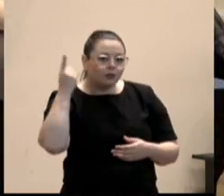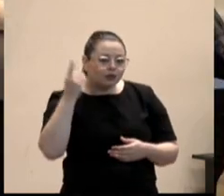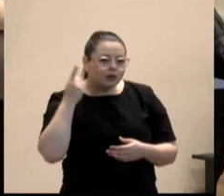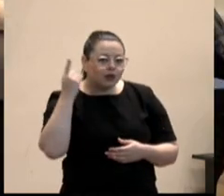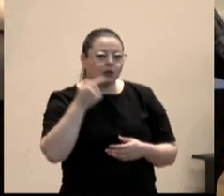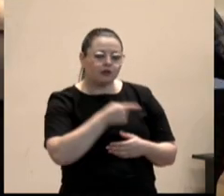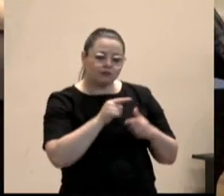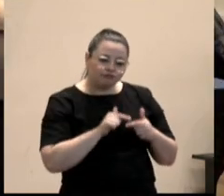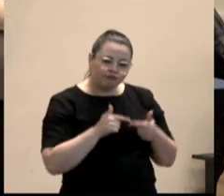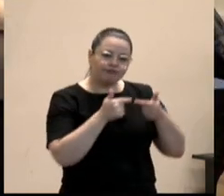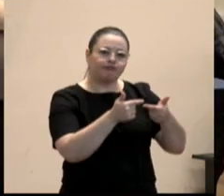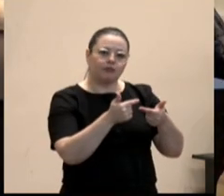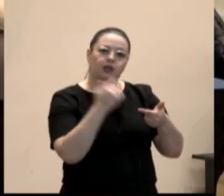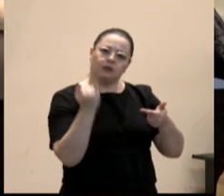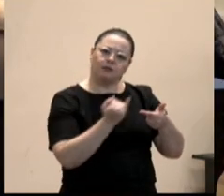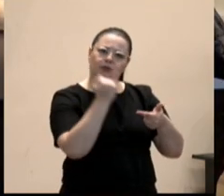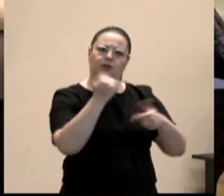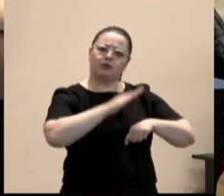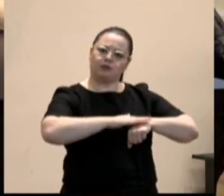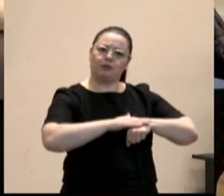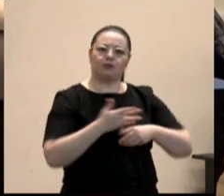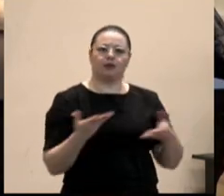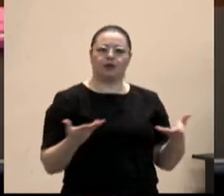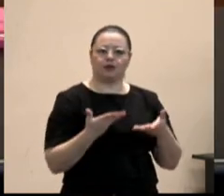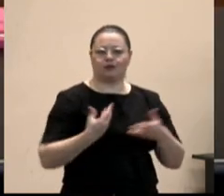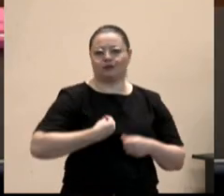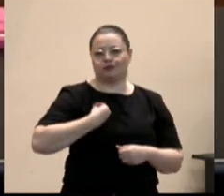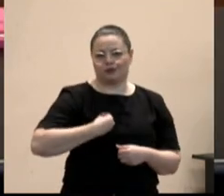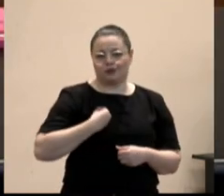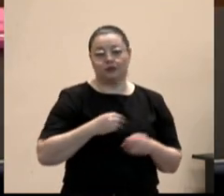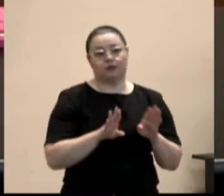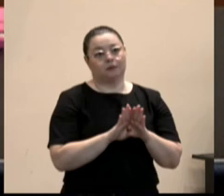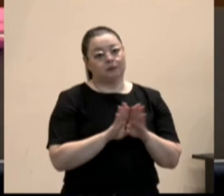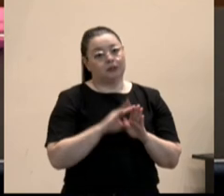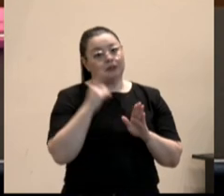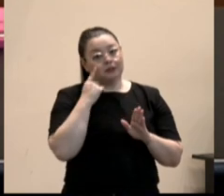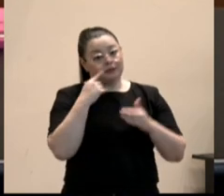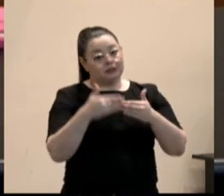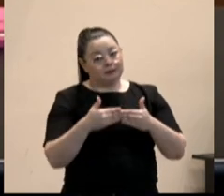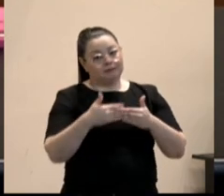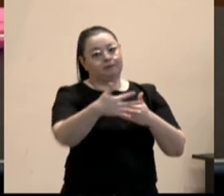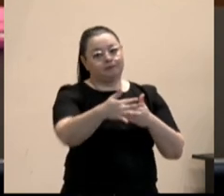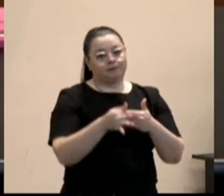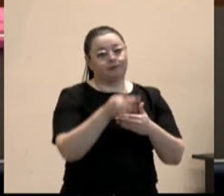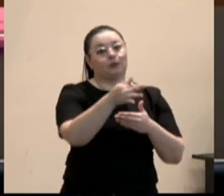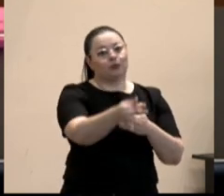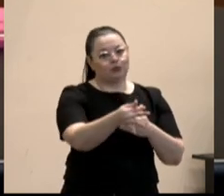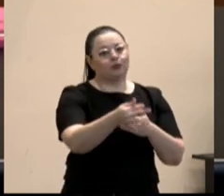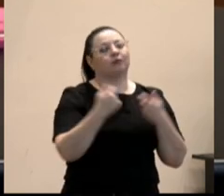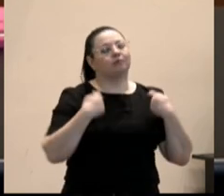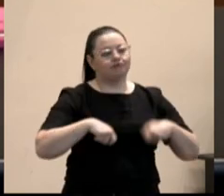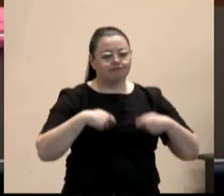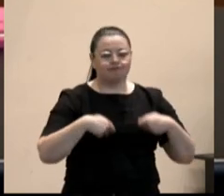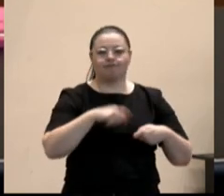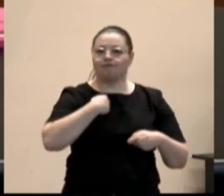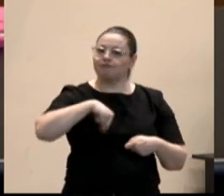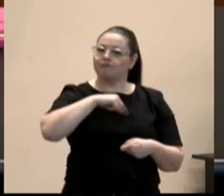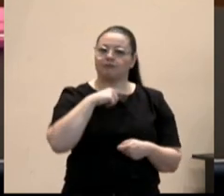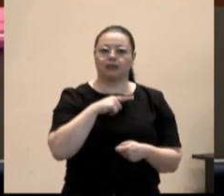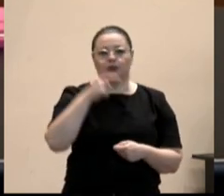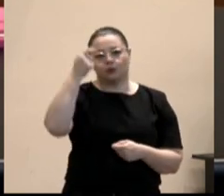importância, num momento como esse que vivemos, e nos próximos, de que a gente tenha muita consciência